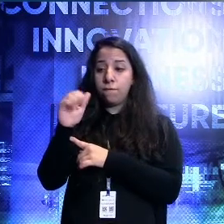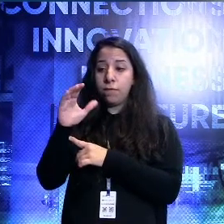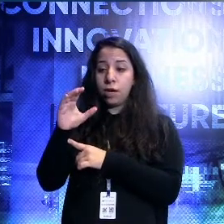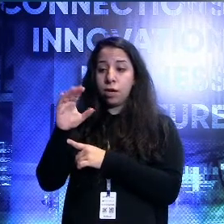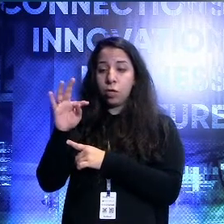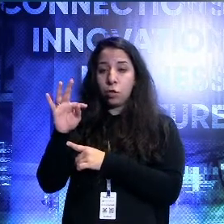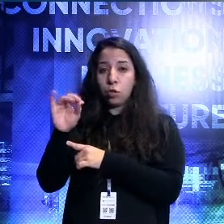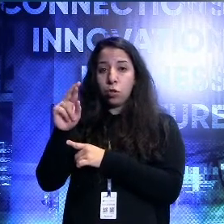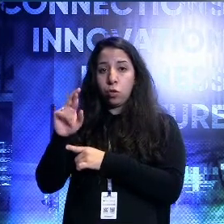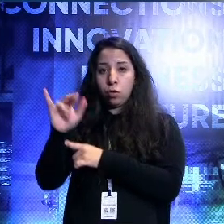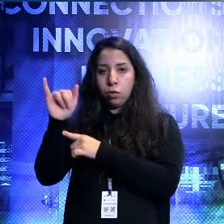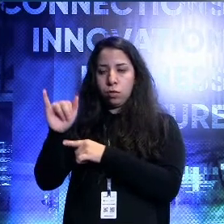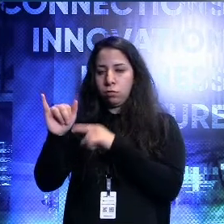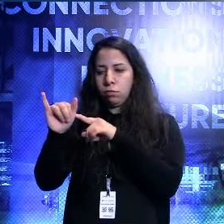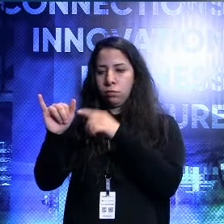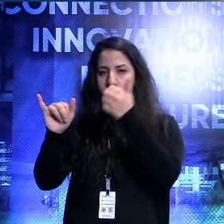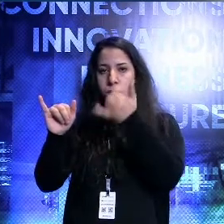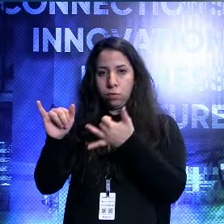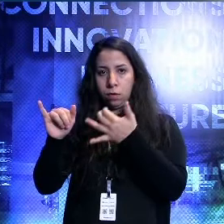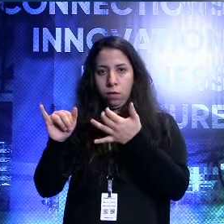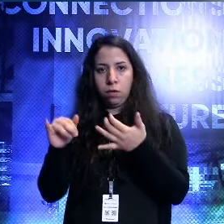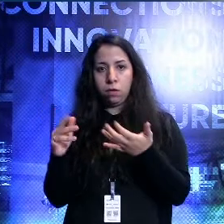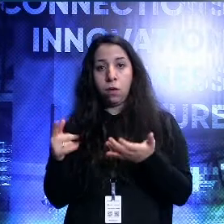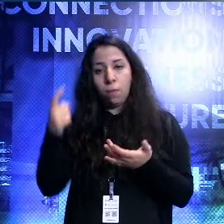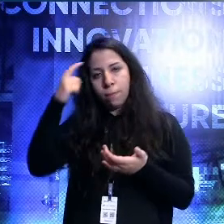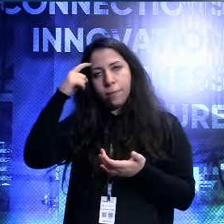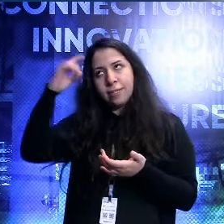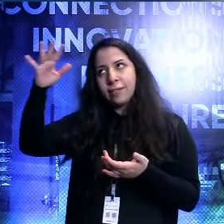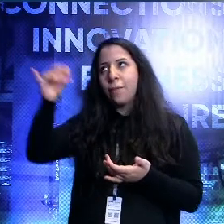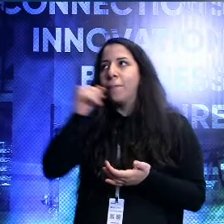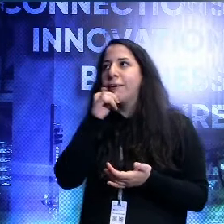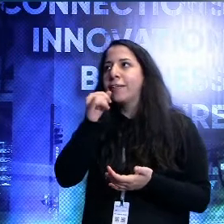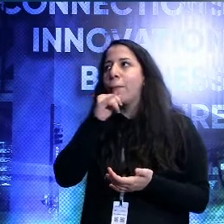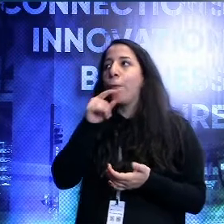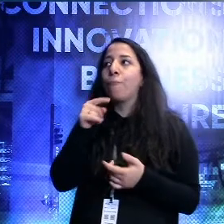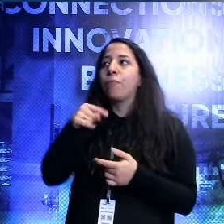das abstrações, né? Imagina a maquininha de sorvete lá do Burger King.